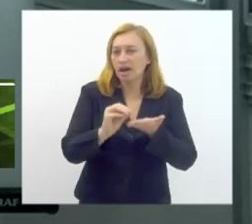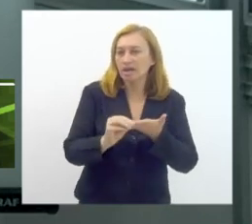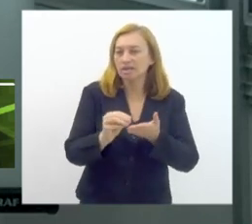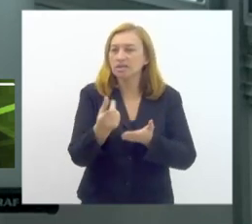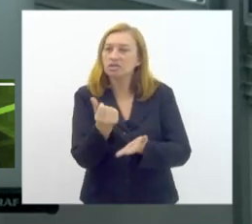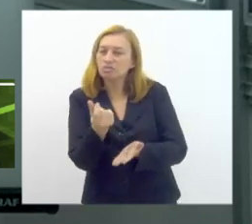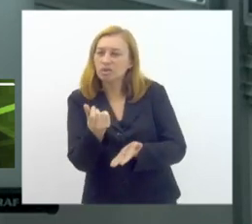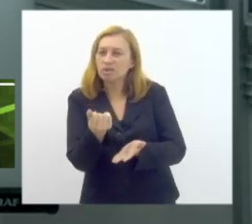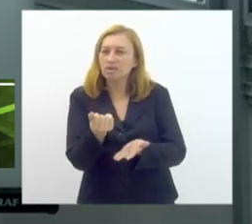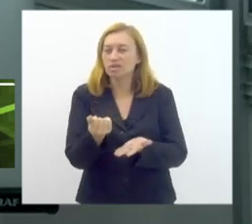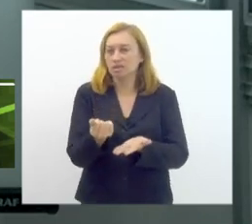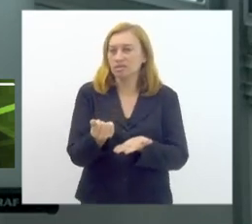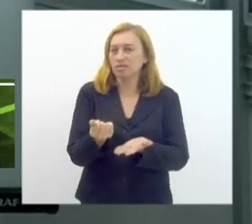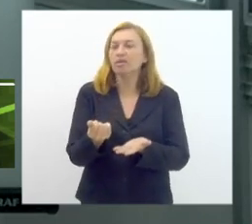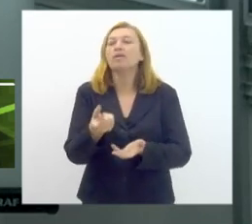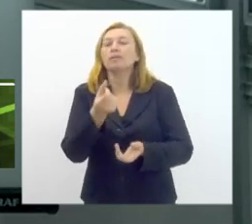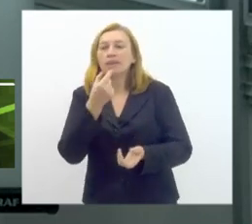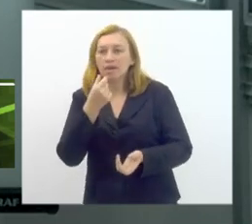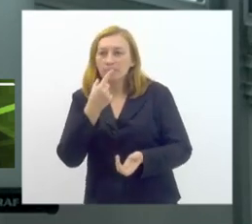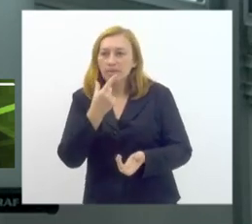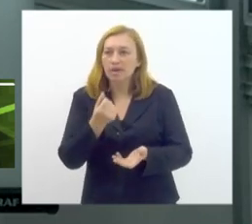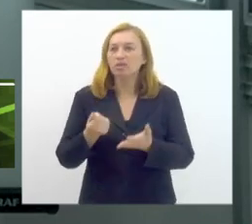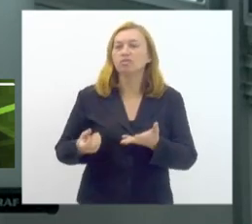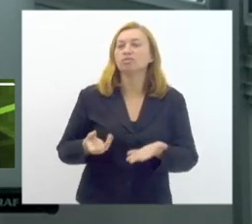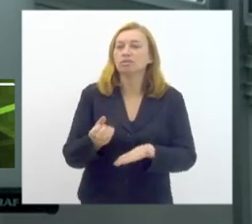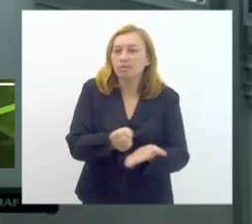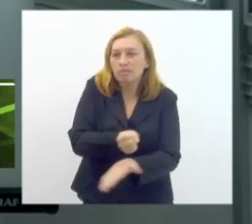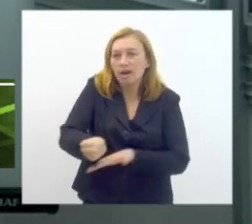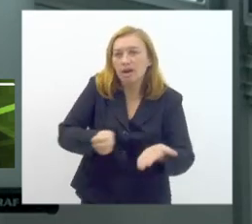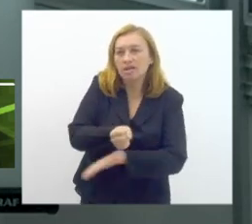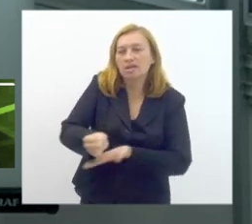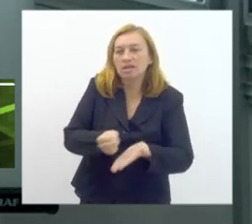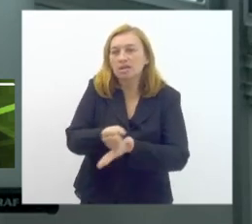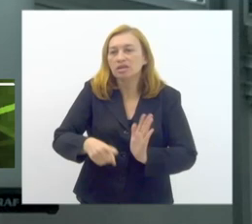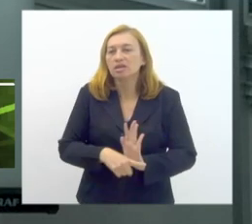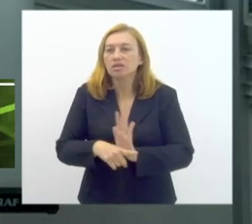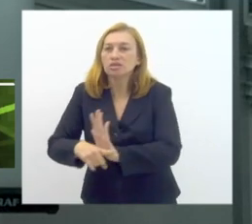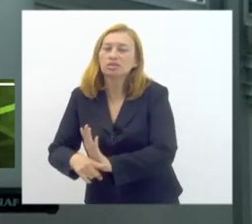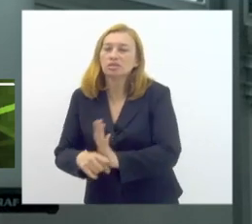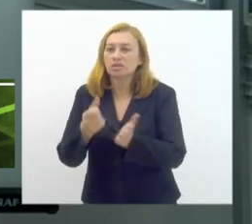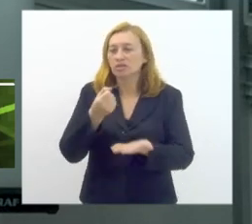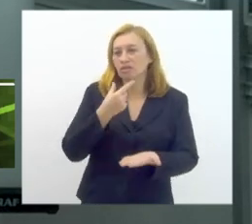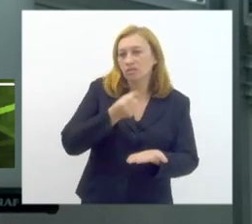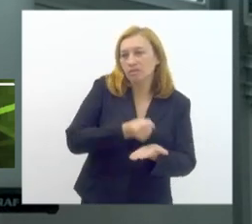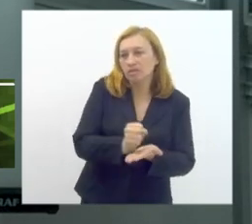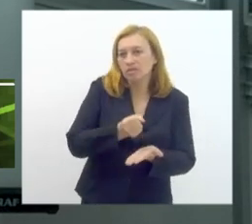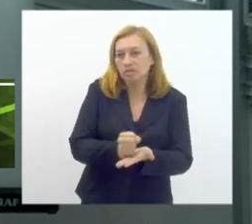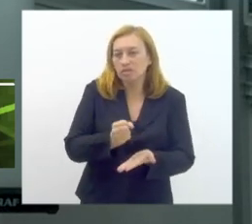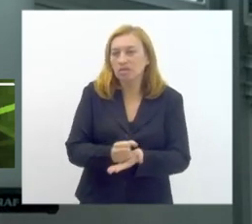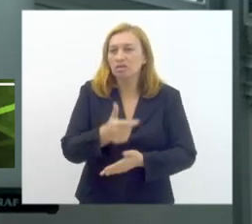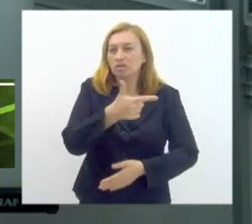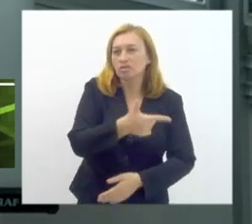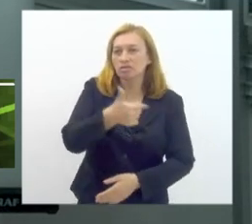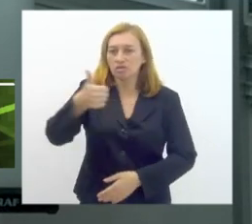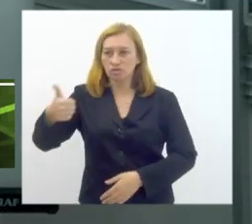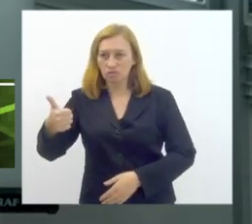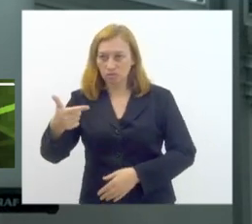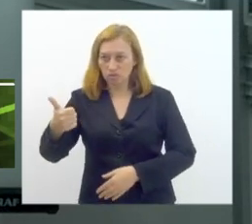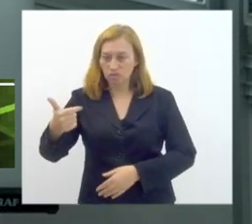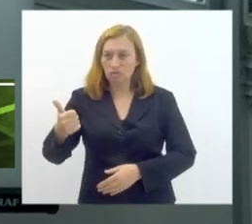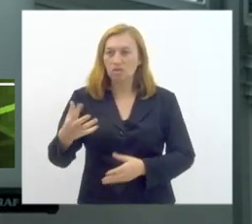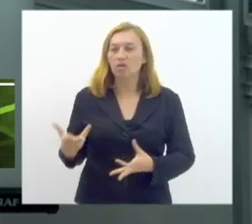preços, serão adquiridos medicamentos do componente básico da assistência farmacêutica, considerando a Rename 2022.